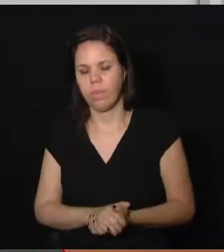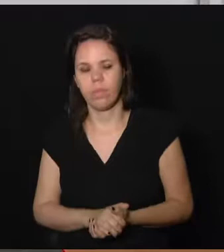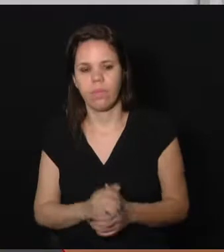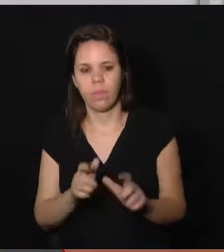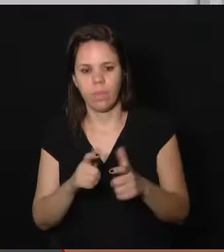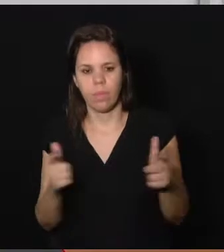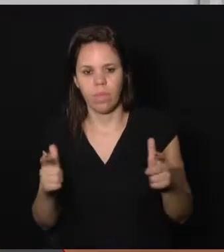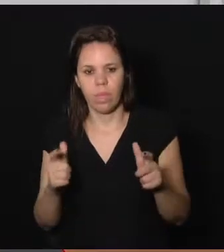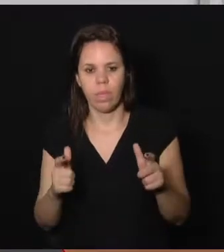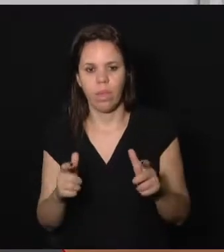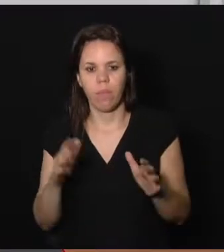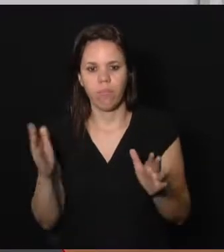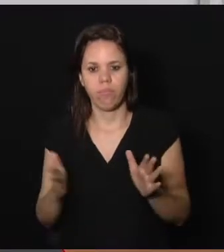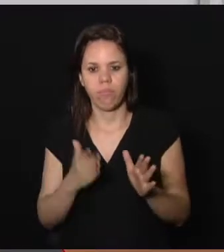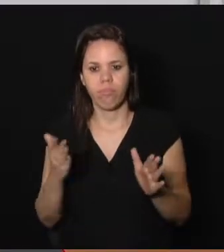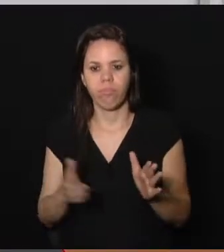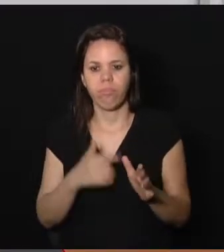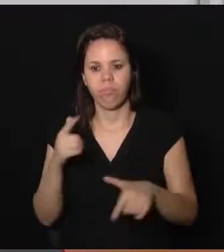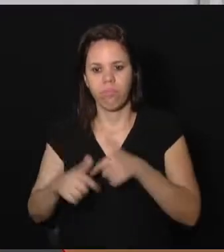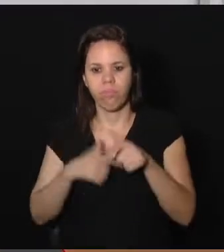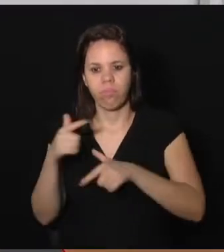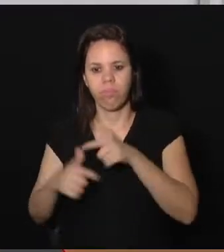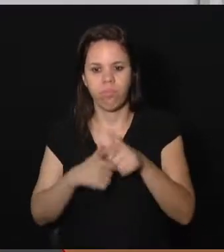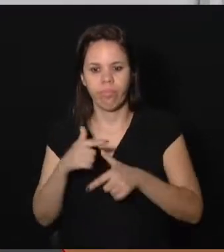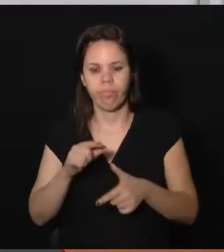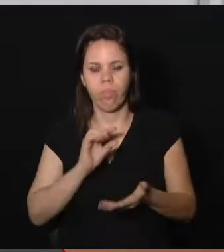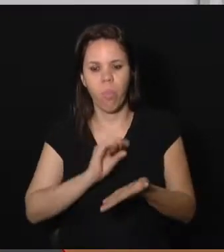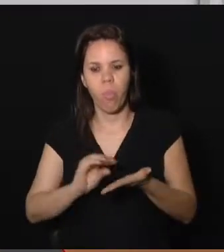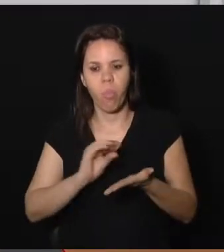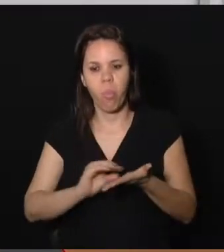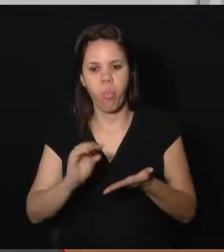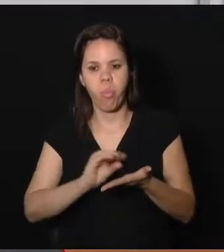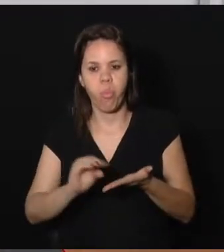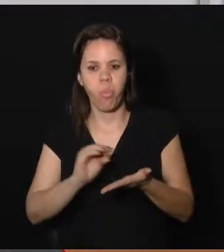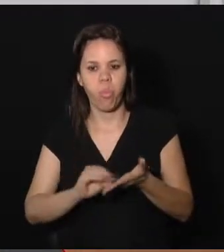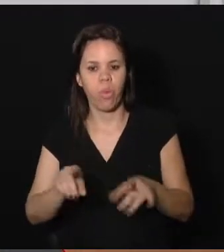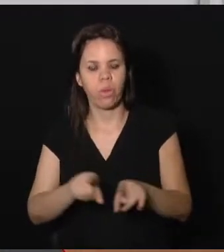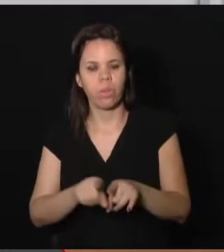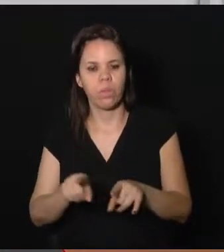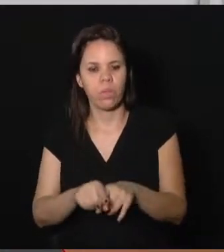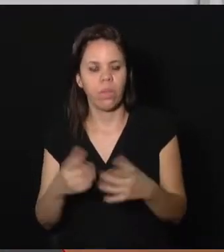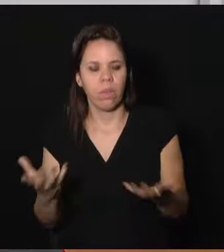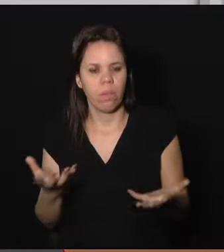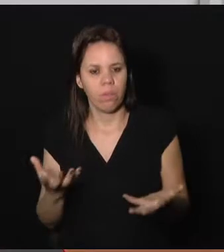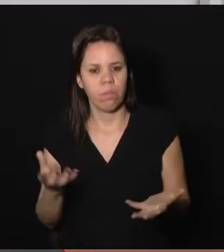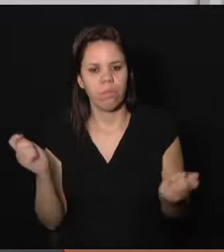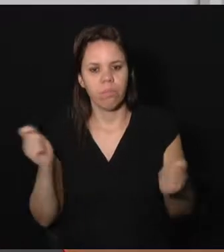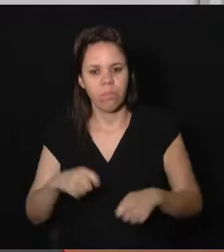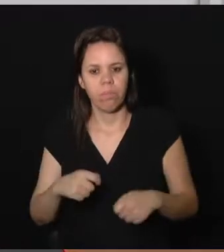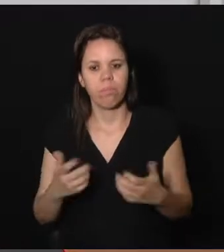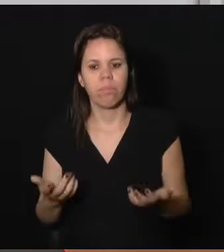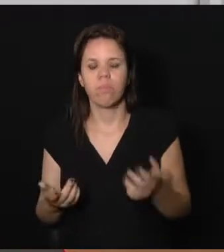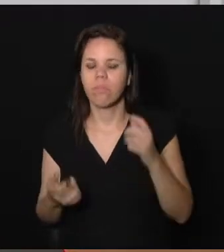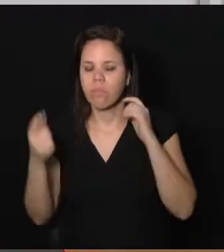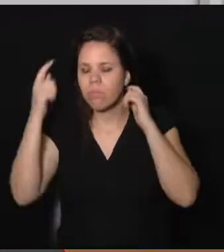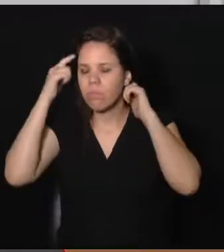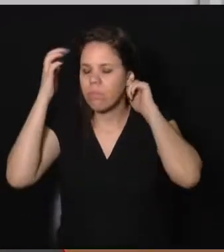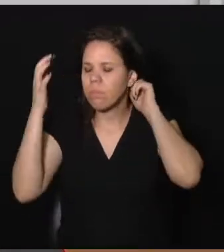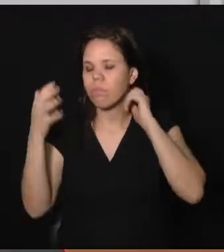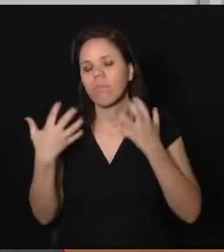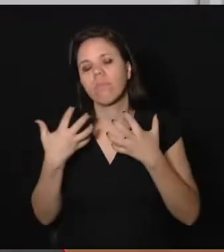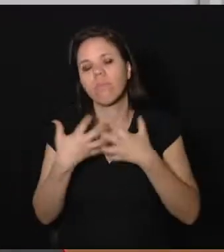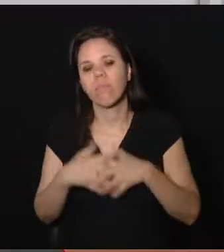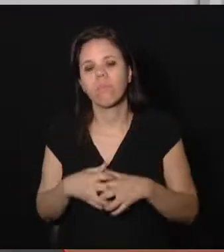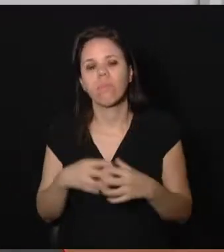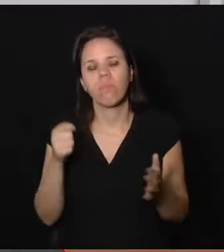da produção, renda e emprego, né? Então, isso também é algo que a gente poderia trabalhar e pensar em